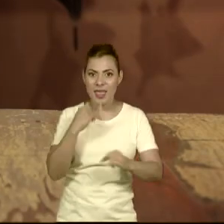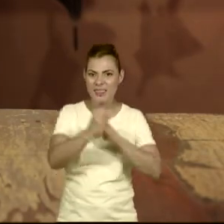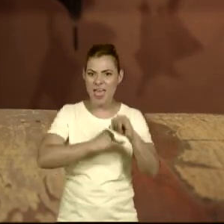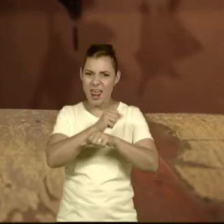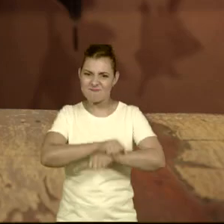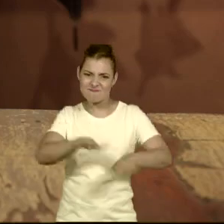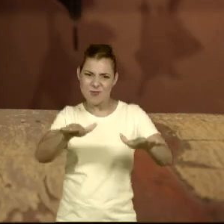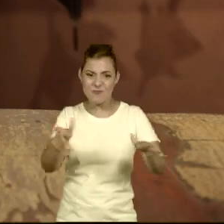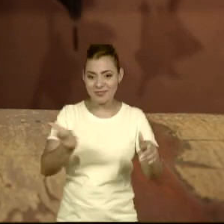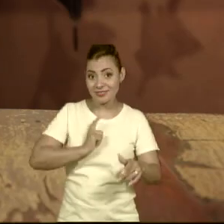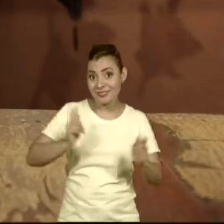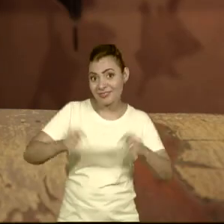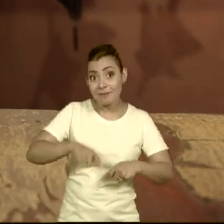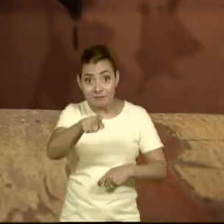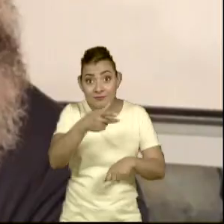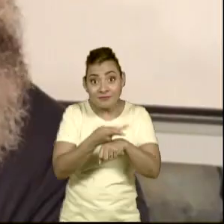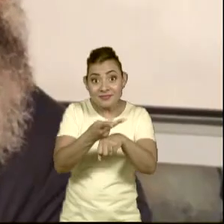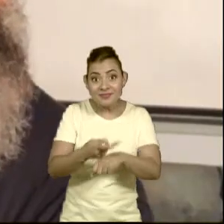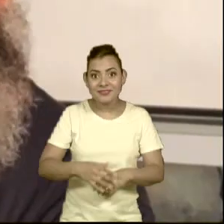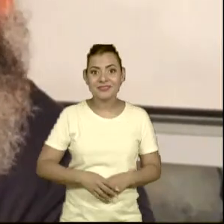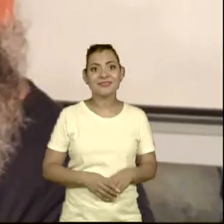internético. Ah! Corra lá!